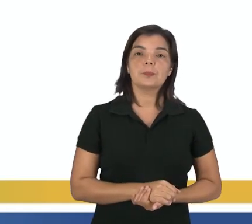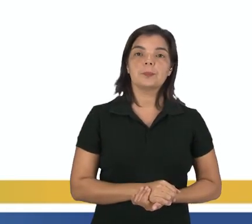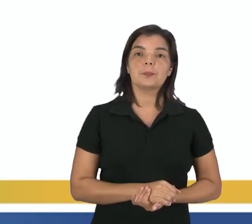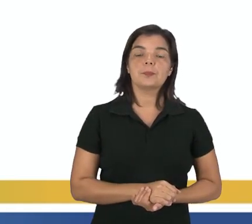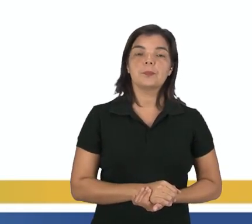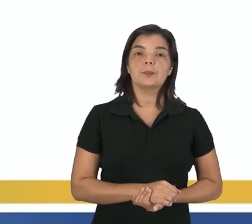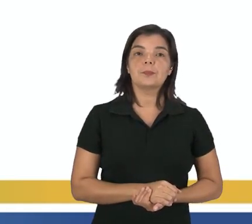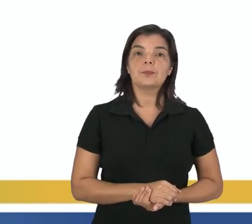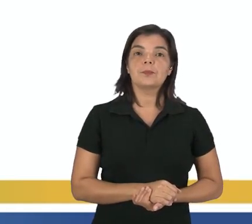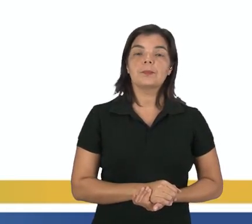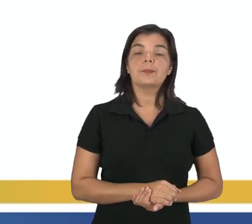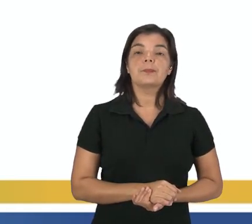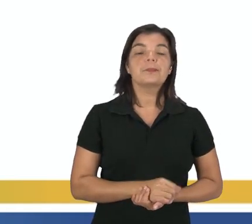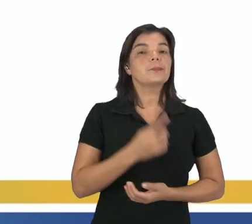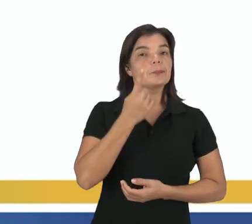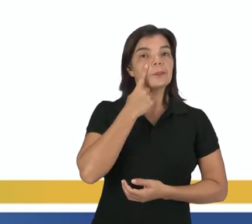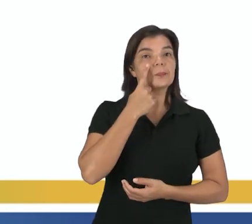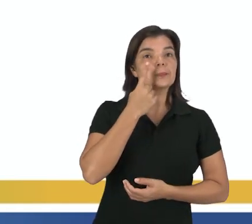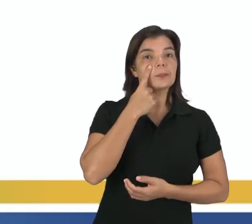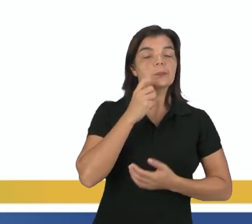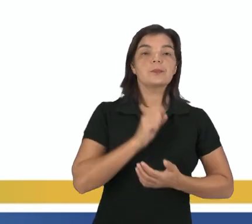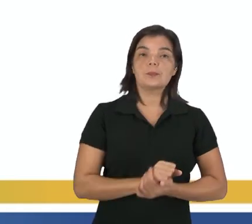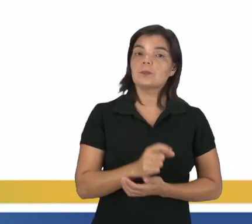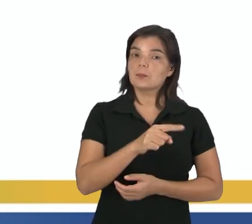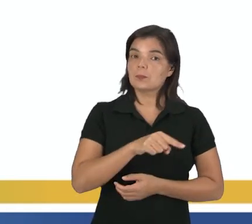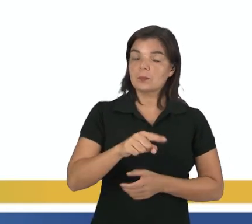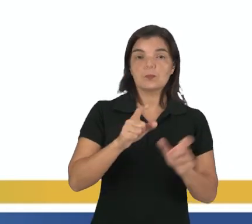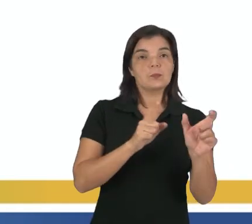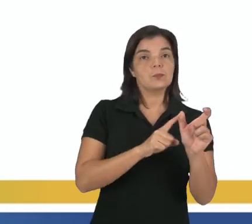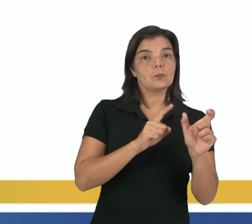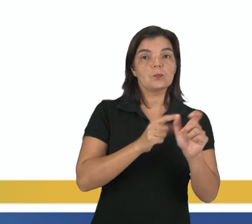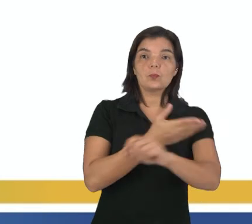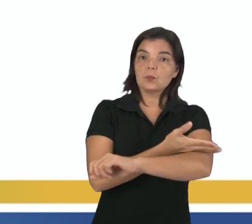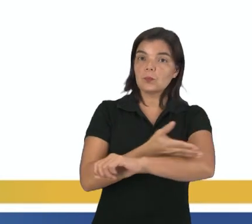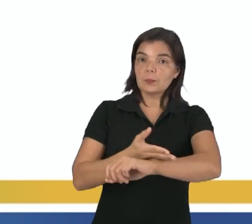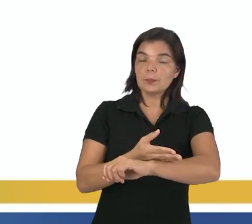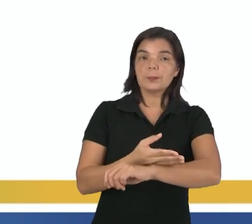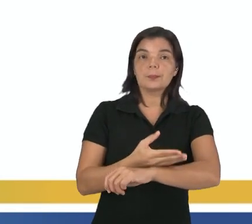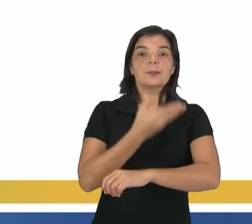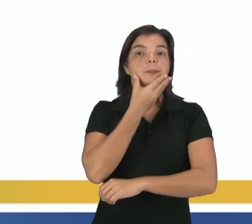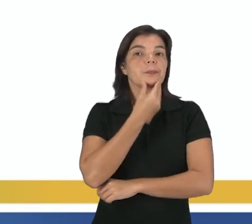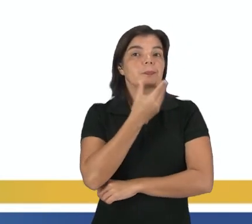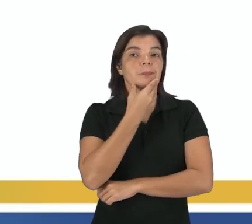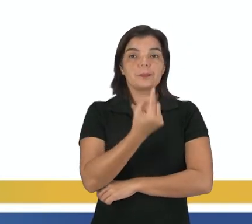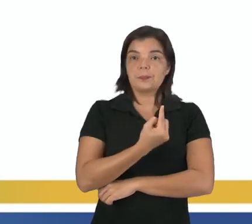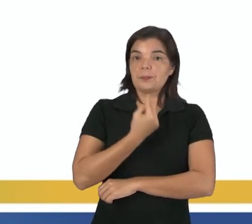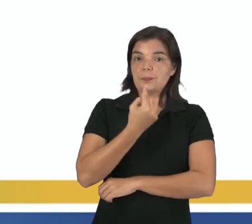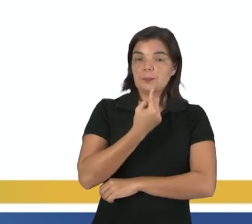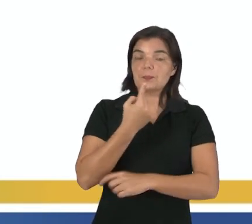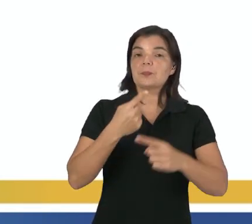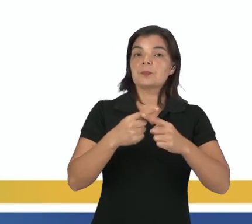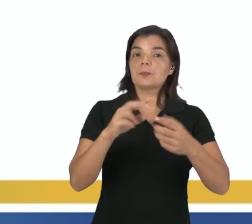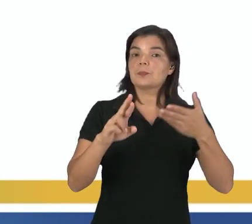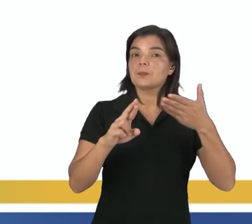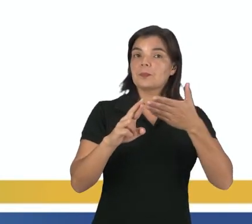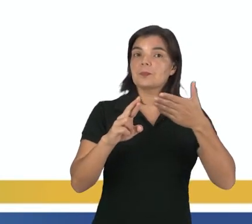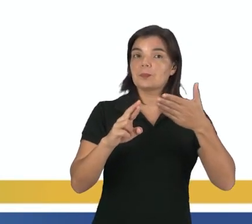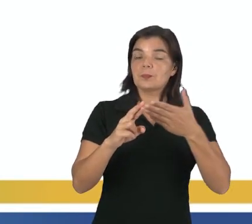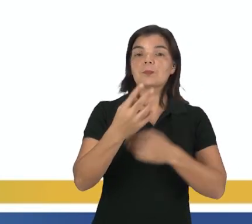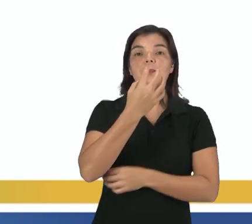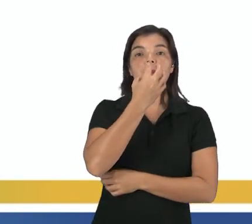da televisão de vocês. Olhem só, você tem a palavra branco no masculino singular porque se refere ao último